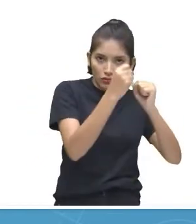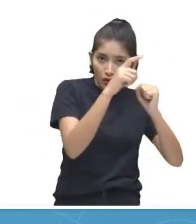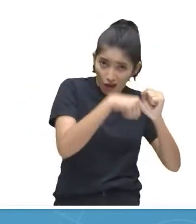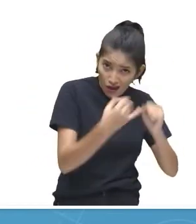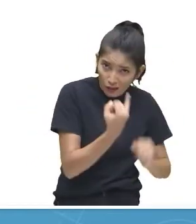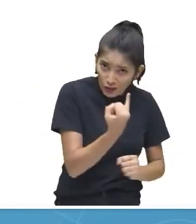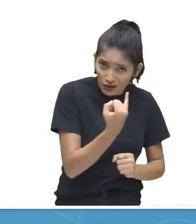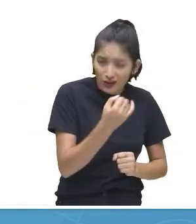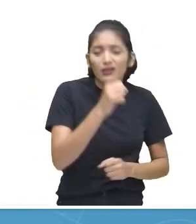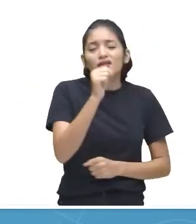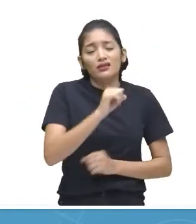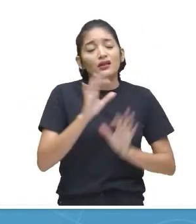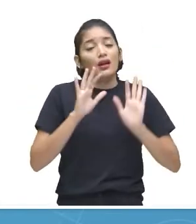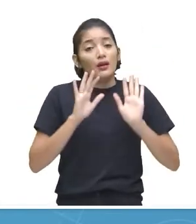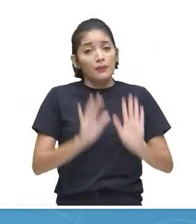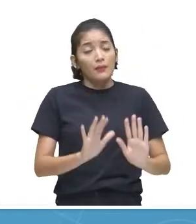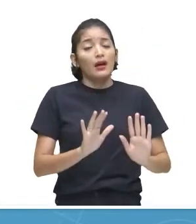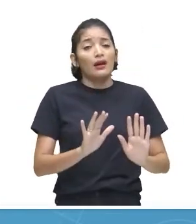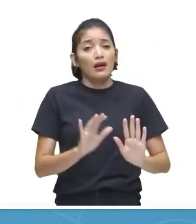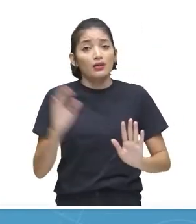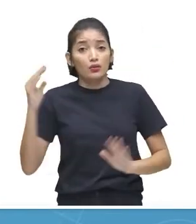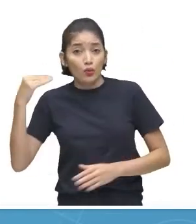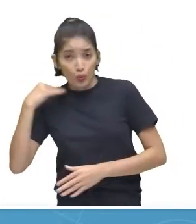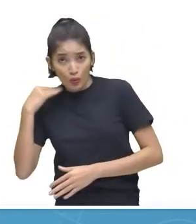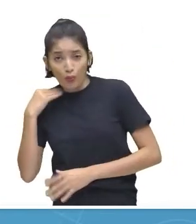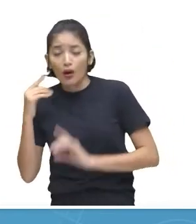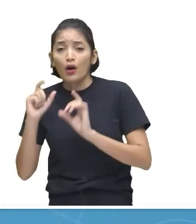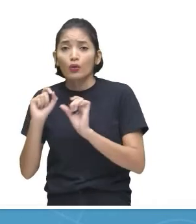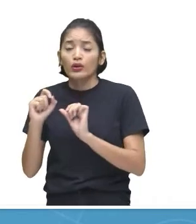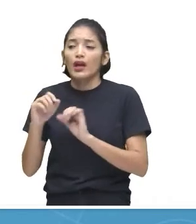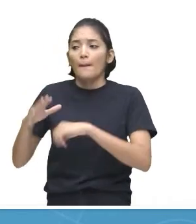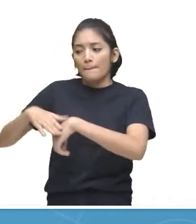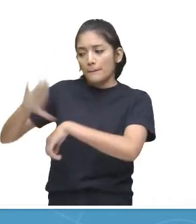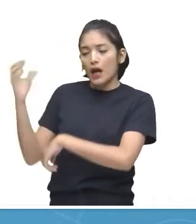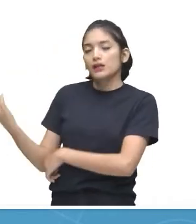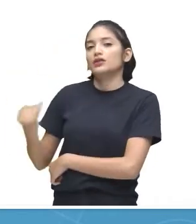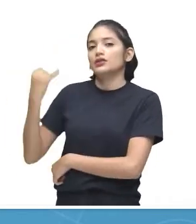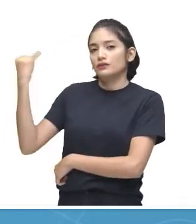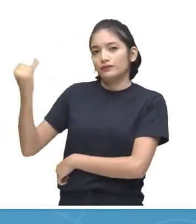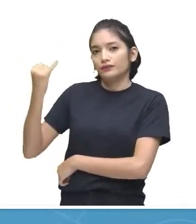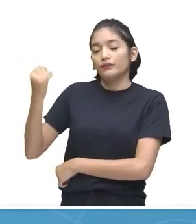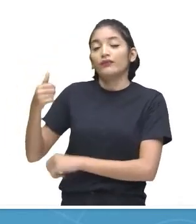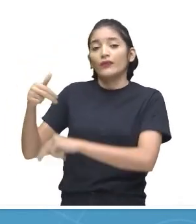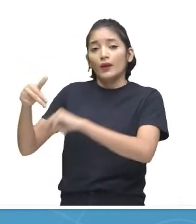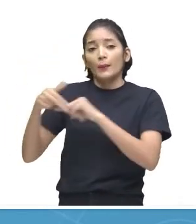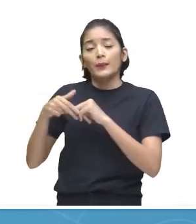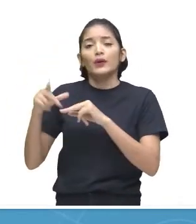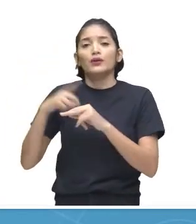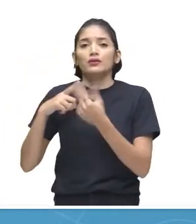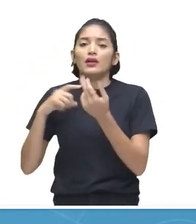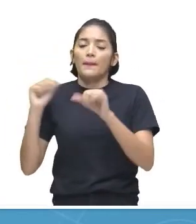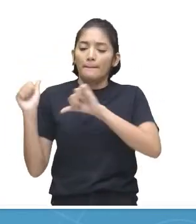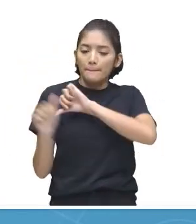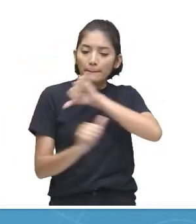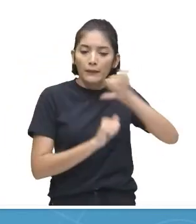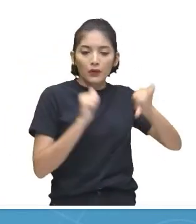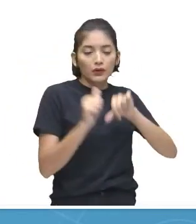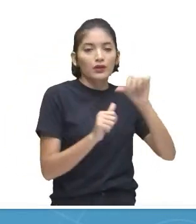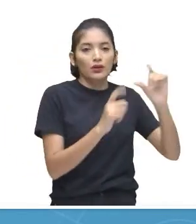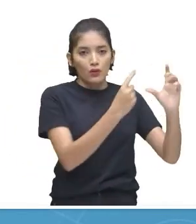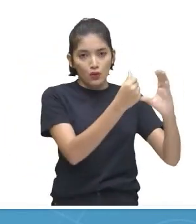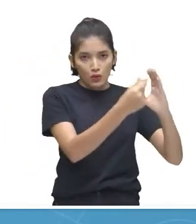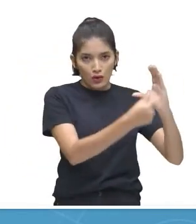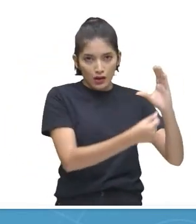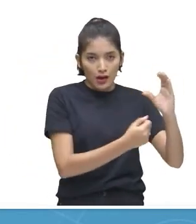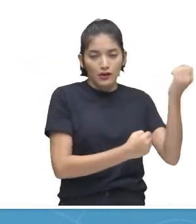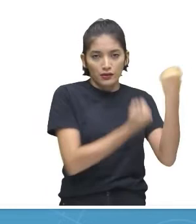com certeza, mas o papel dos bancos começou a ser muito mais importante. Por isso que a gente tem essa troca do nome do capitalismo